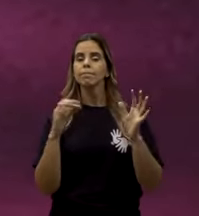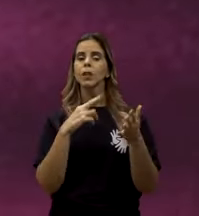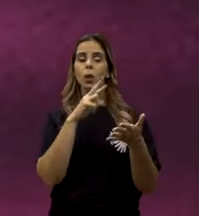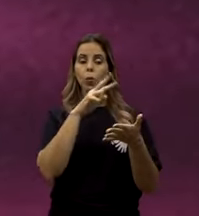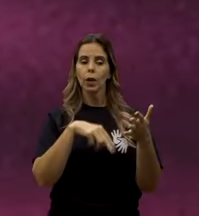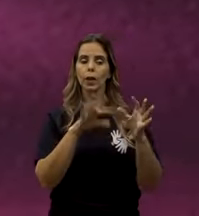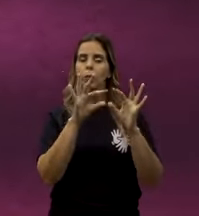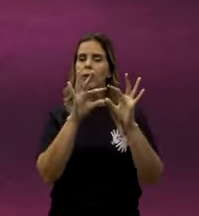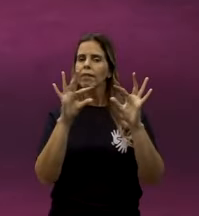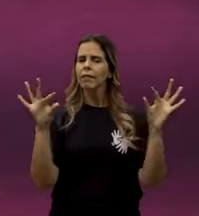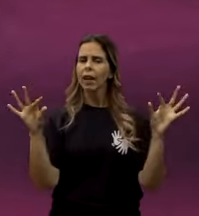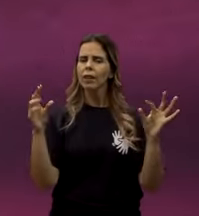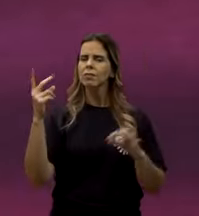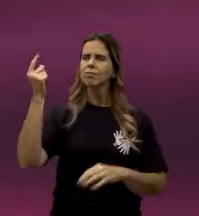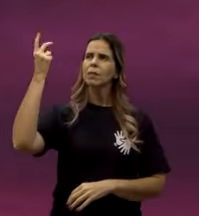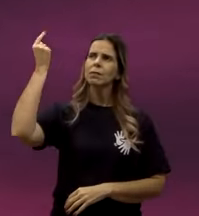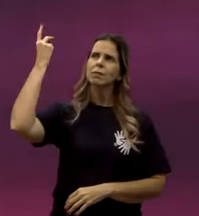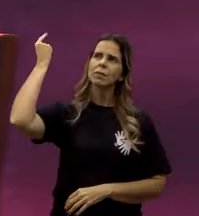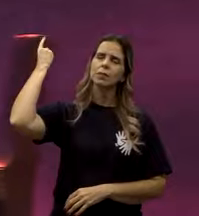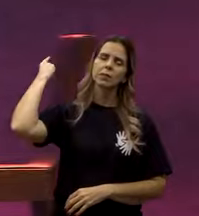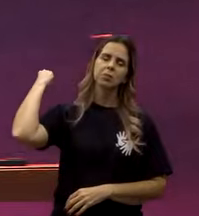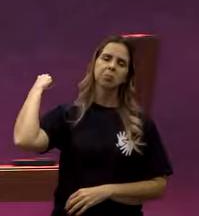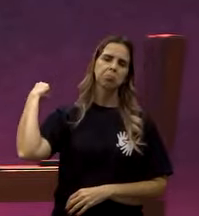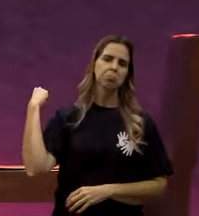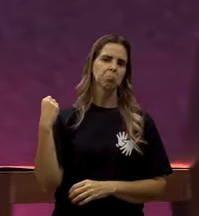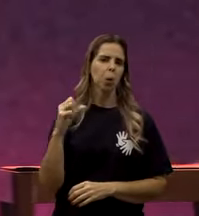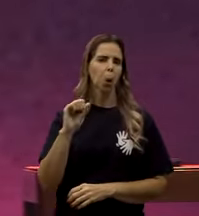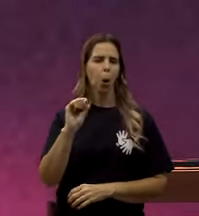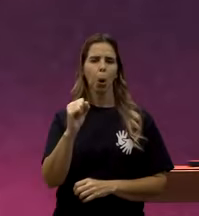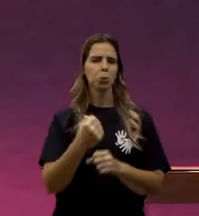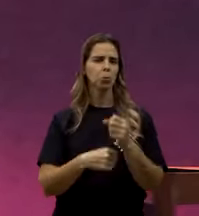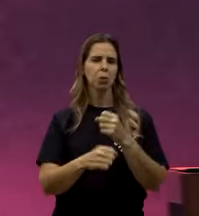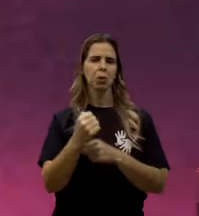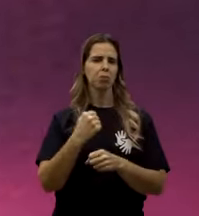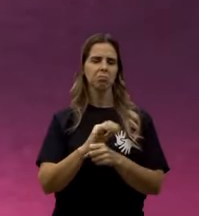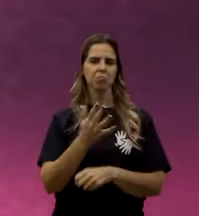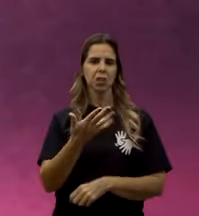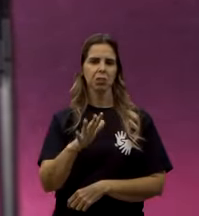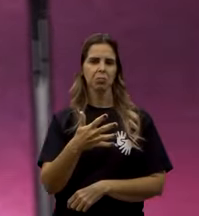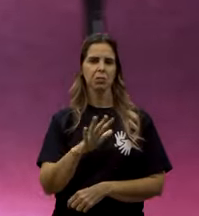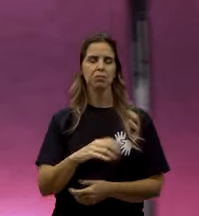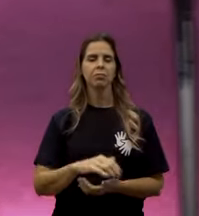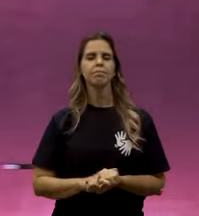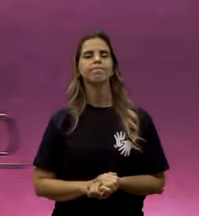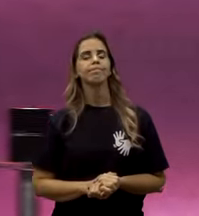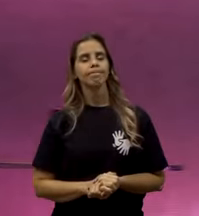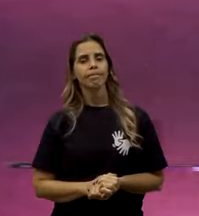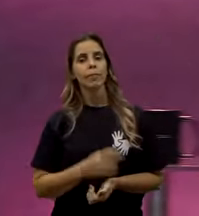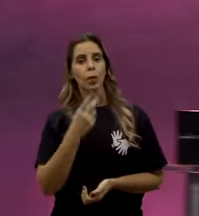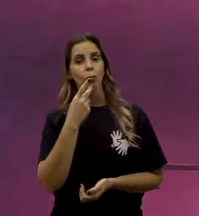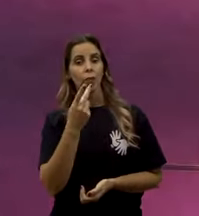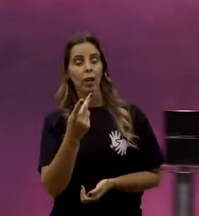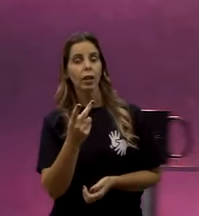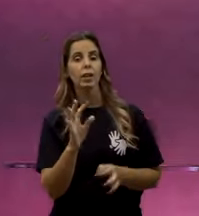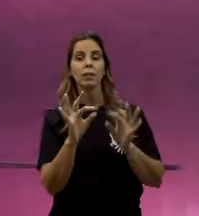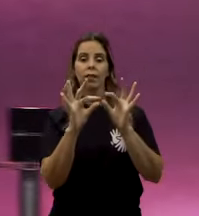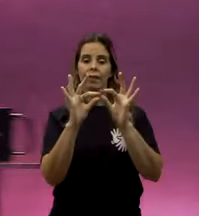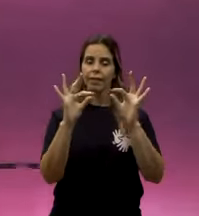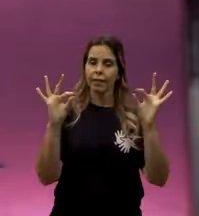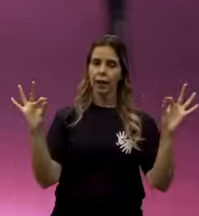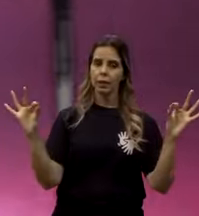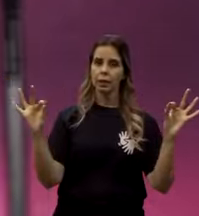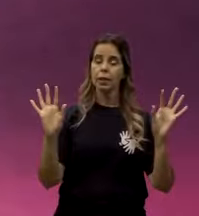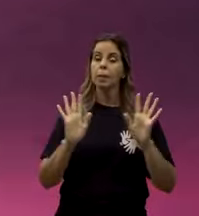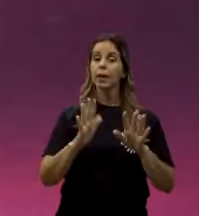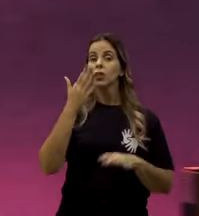li essa frase há muitos anos atrás sei lá há uns 8 anos atrás e eu até falei sobre essa frase aqui na igreja já mas eu eu